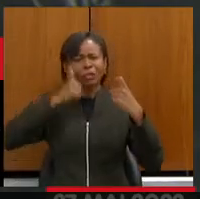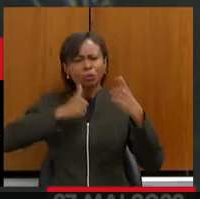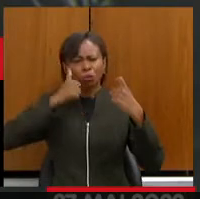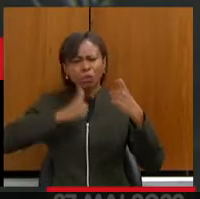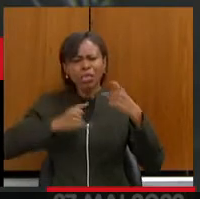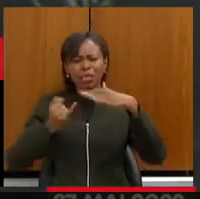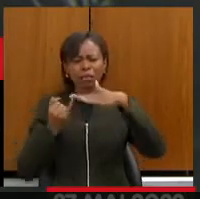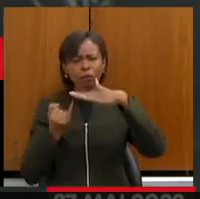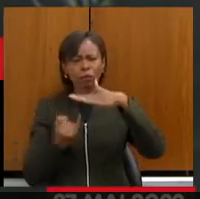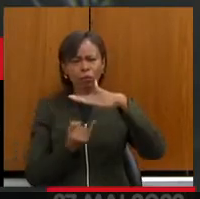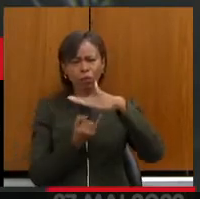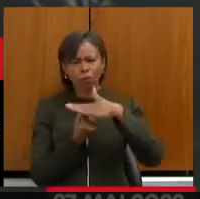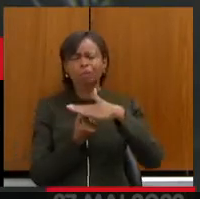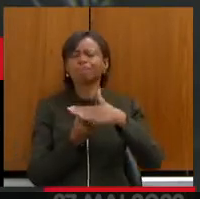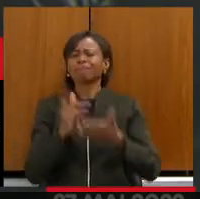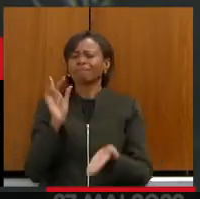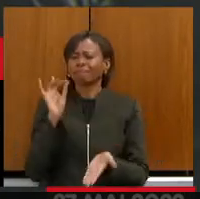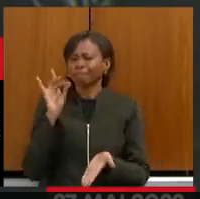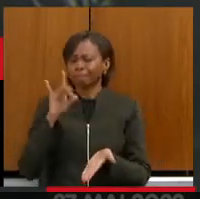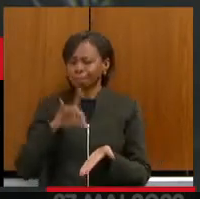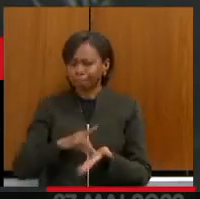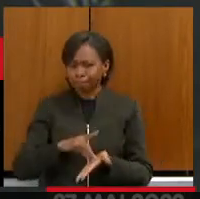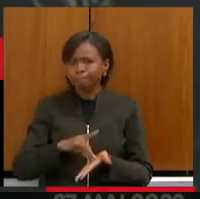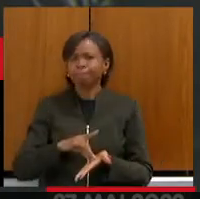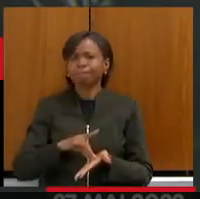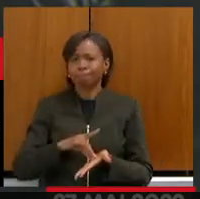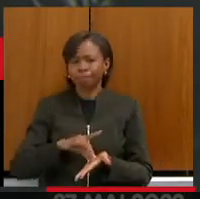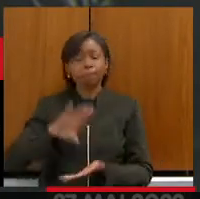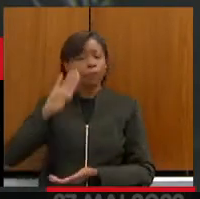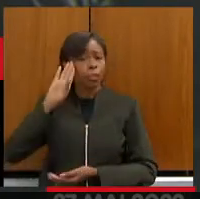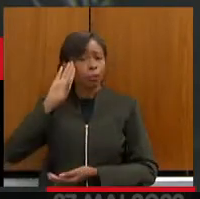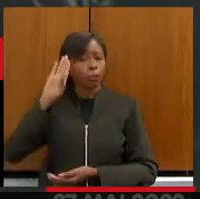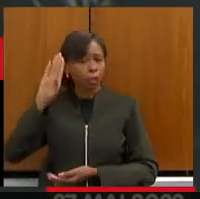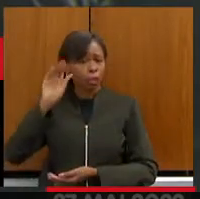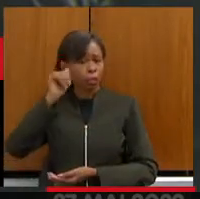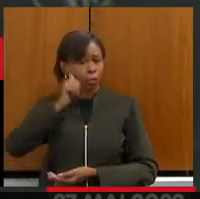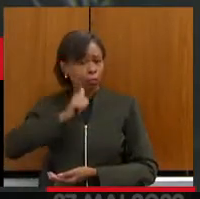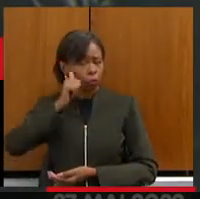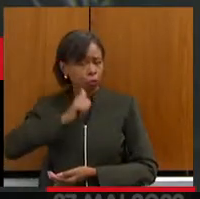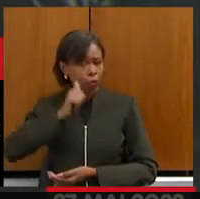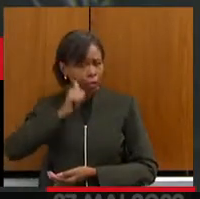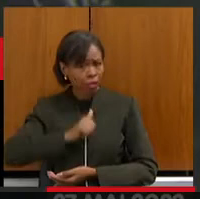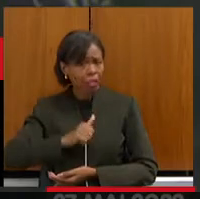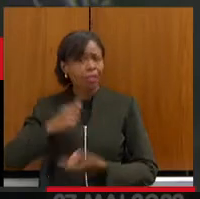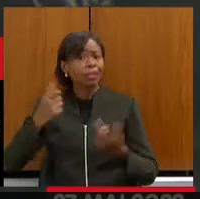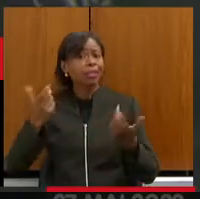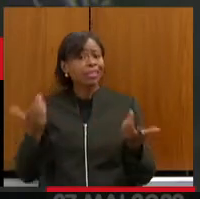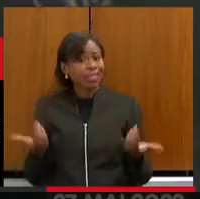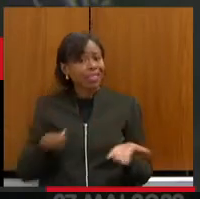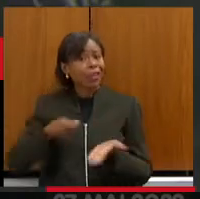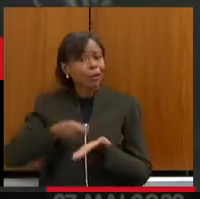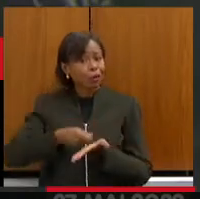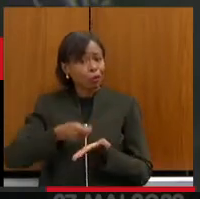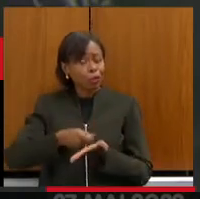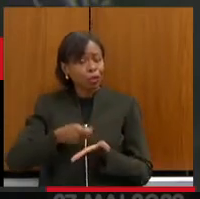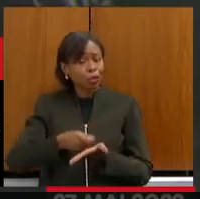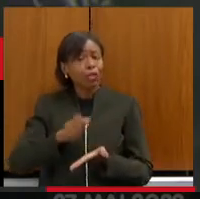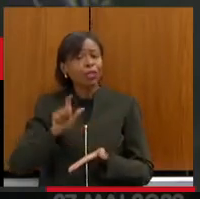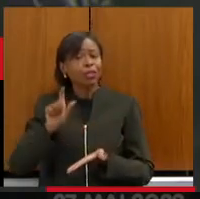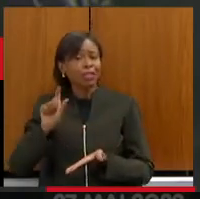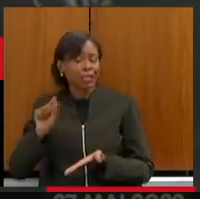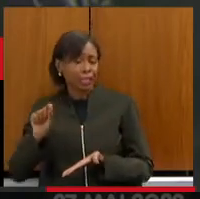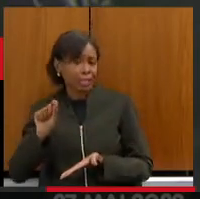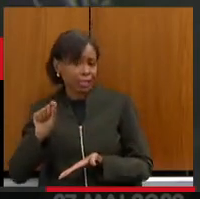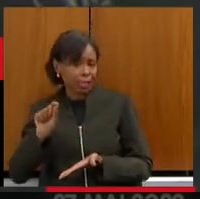social e das instituições mesmo daquelas que tem por dever a proteção dos Direitos Humanos